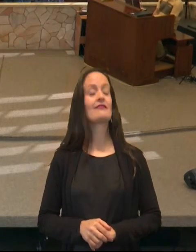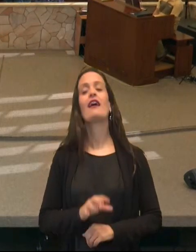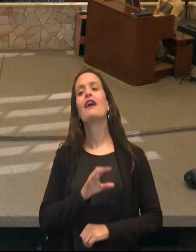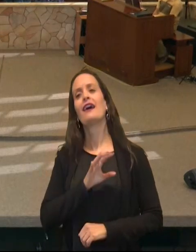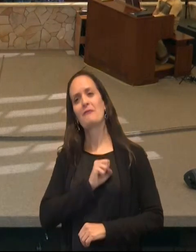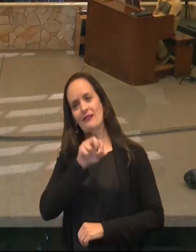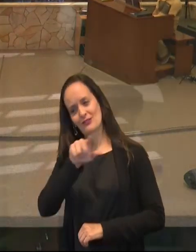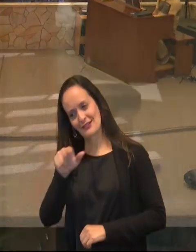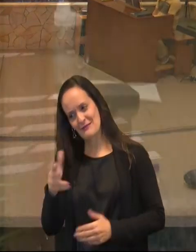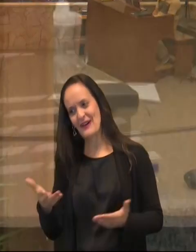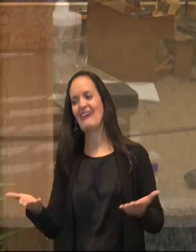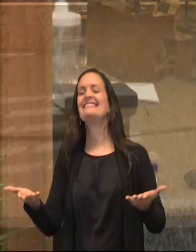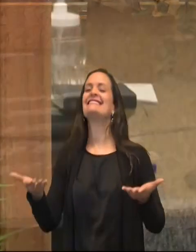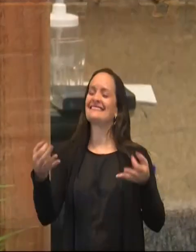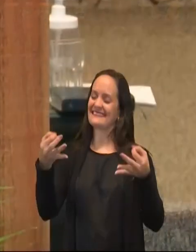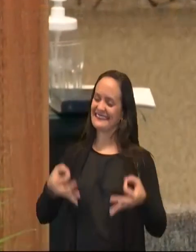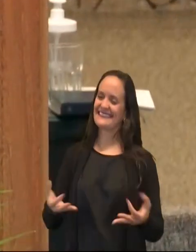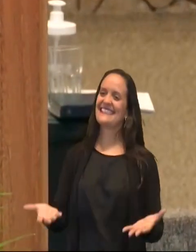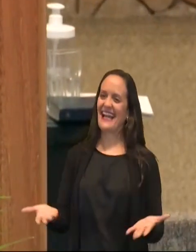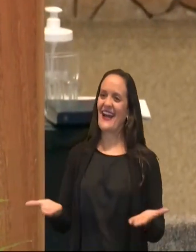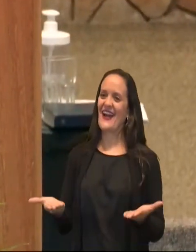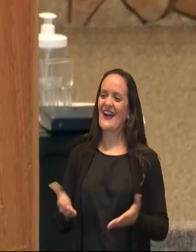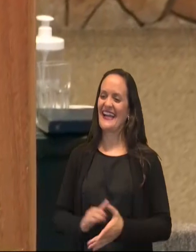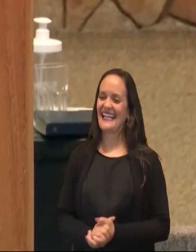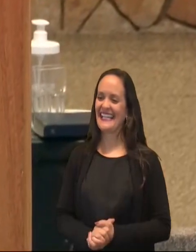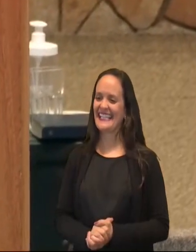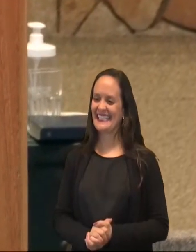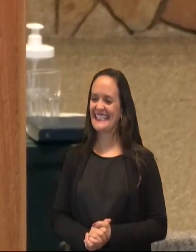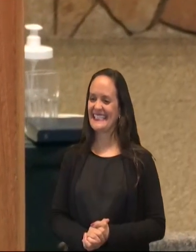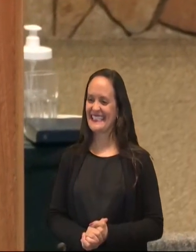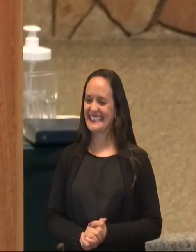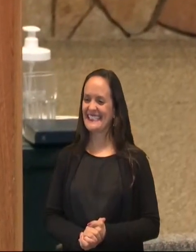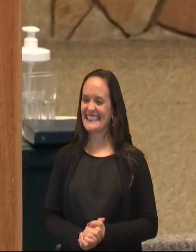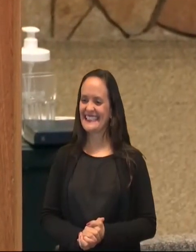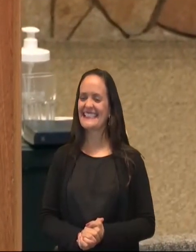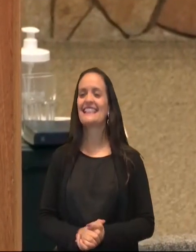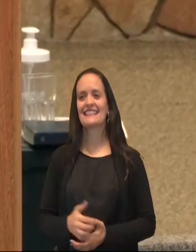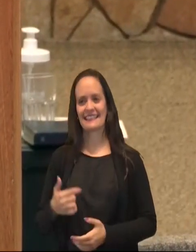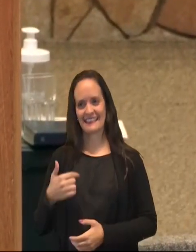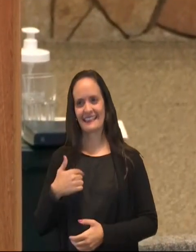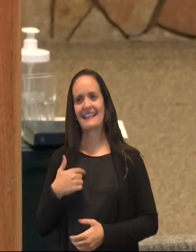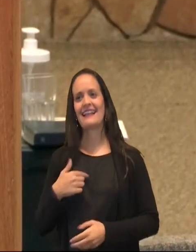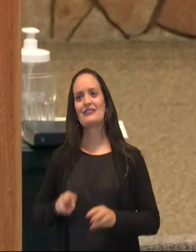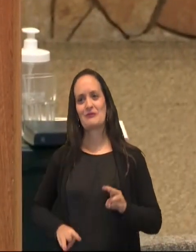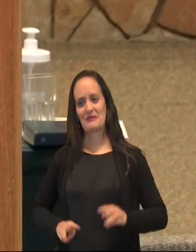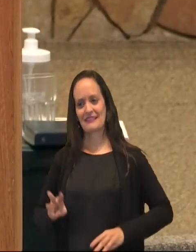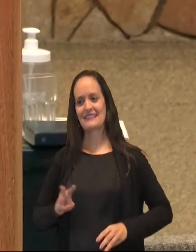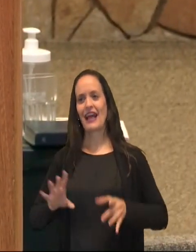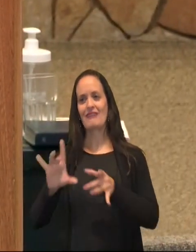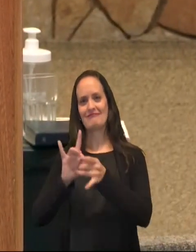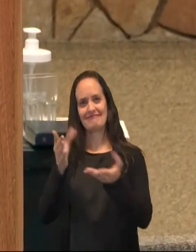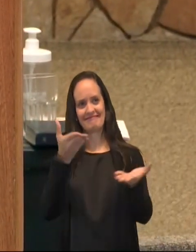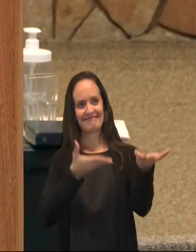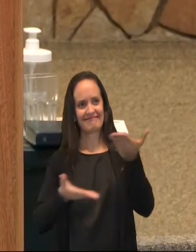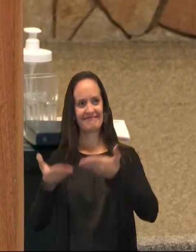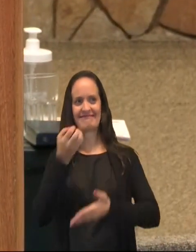Queridos irmãos, ainda bem que eu sou do Ministério de Integração e Comunhão, né? Graças a Deus,